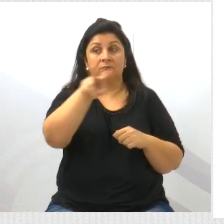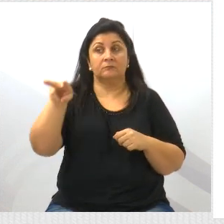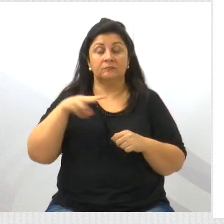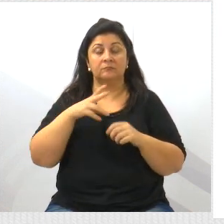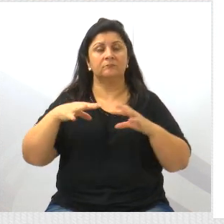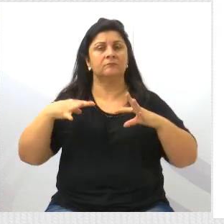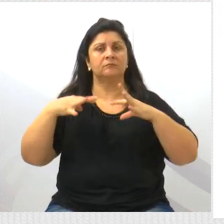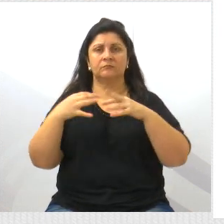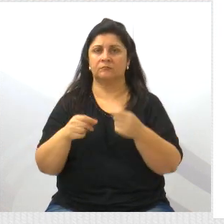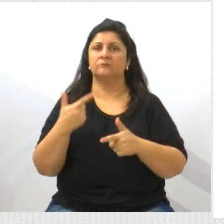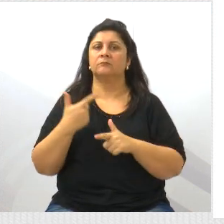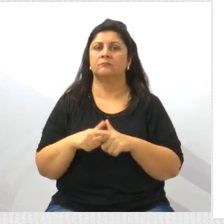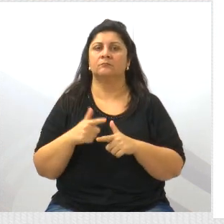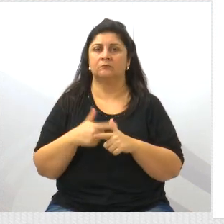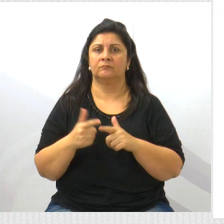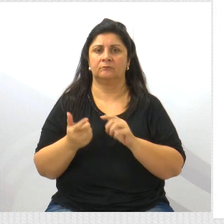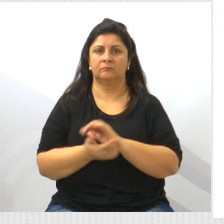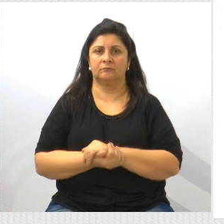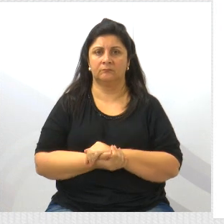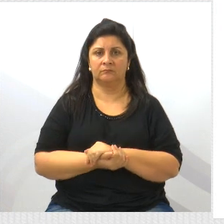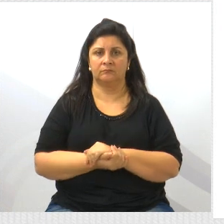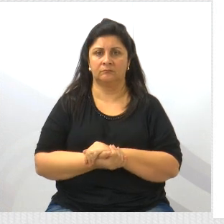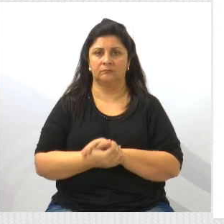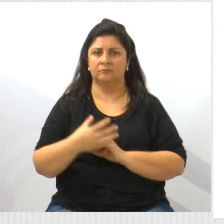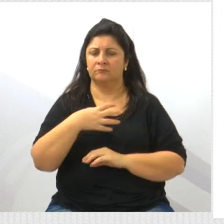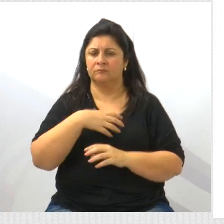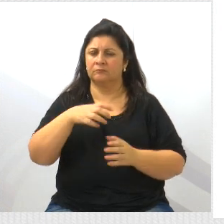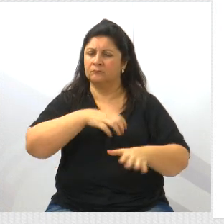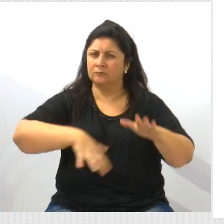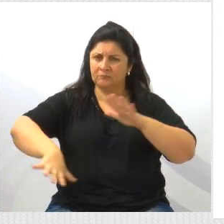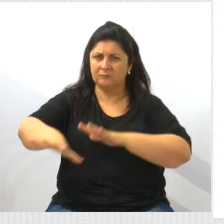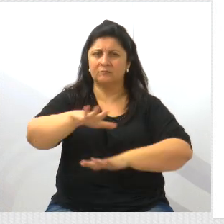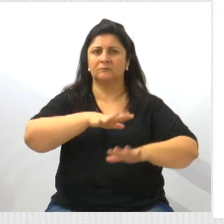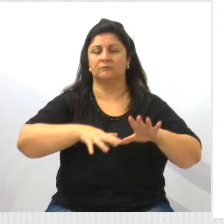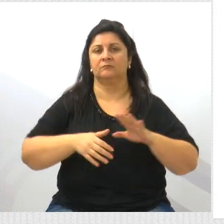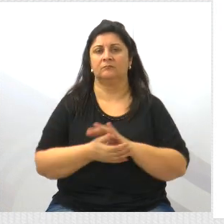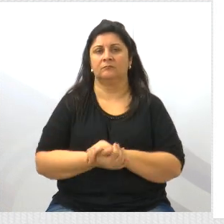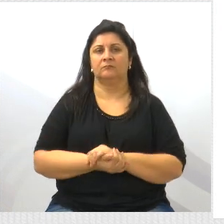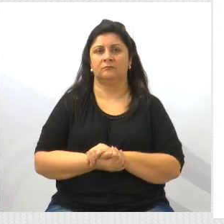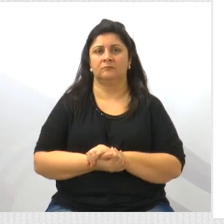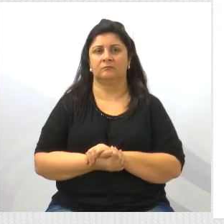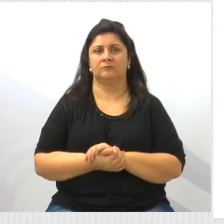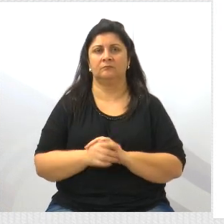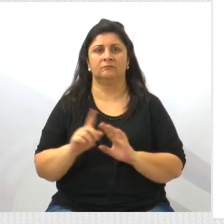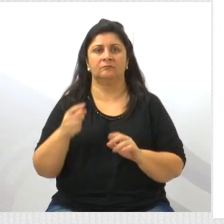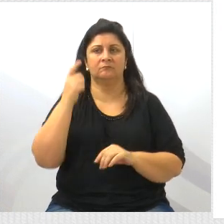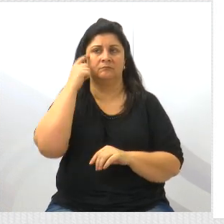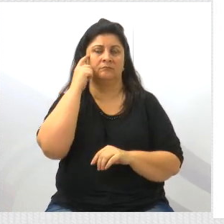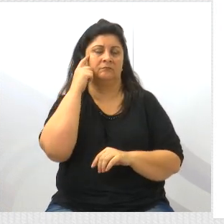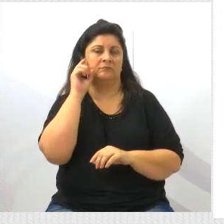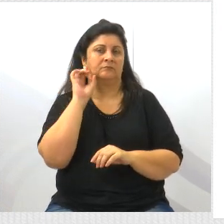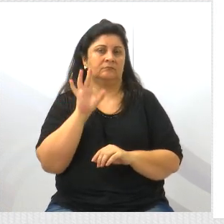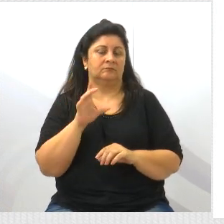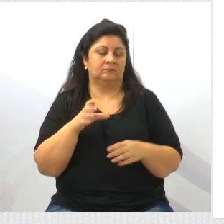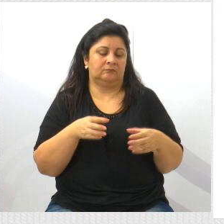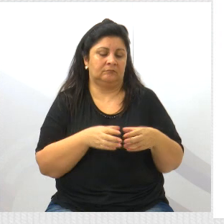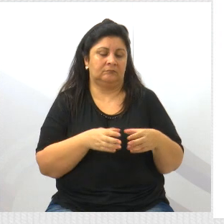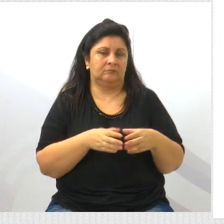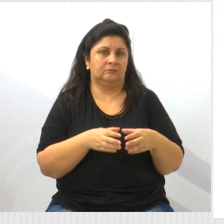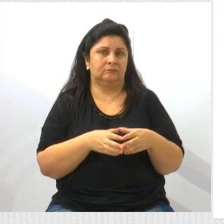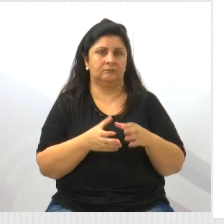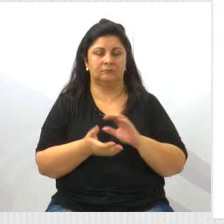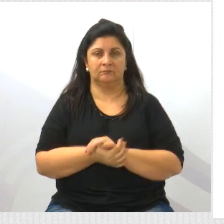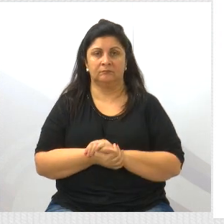os problemas de forma geral mesmo, tá? Sem benefício do próprio bairro. Ele tem que olhar aquilo que está